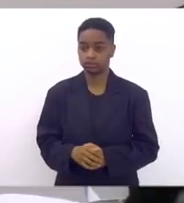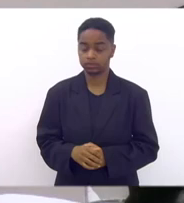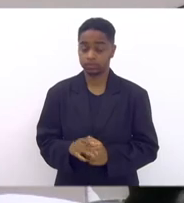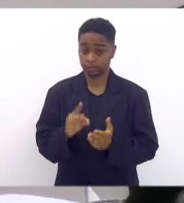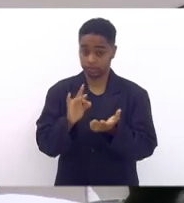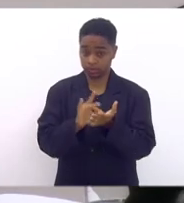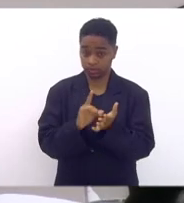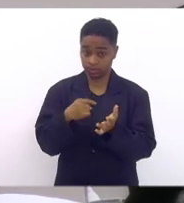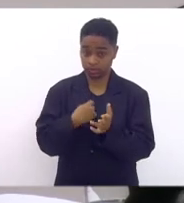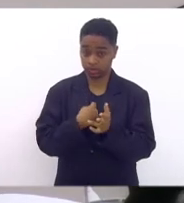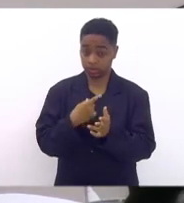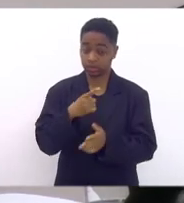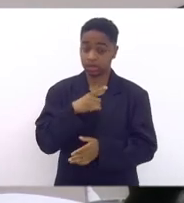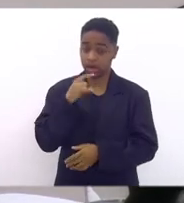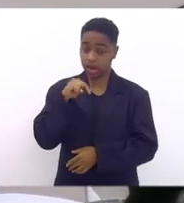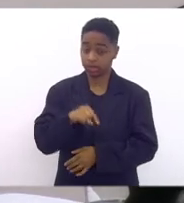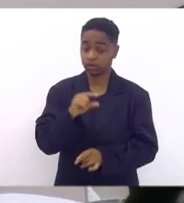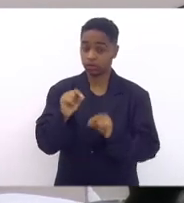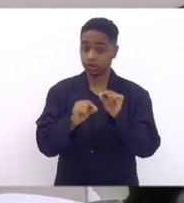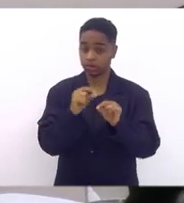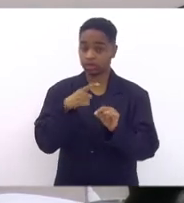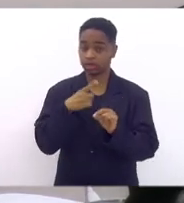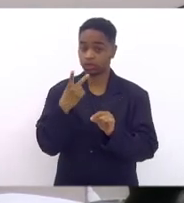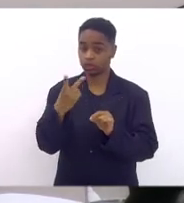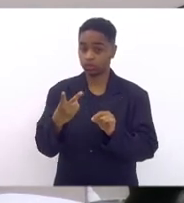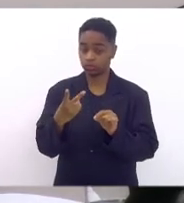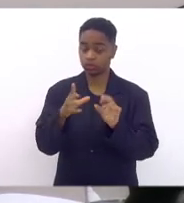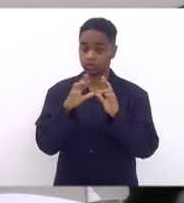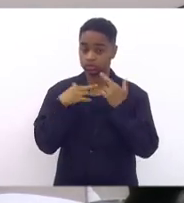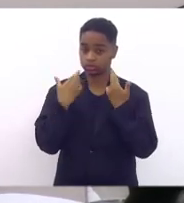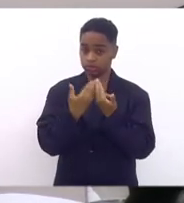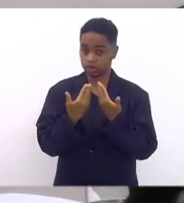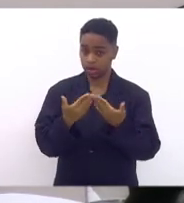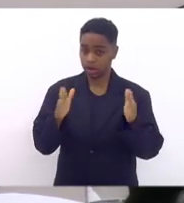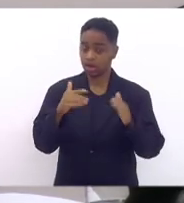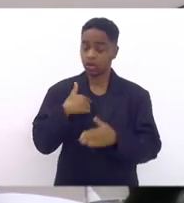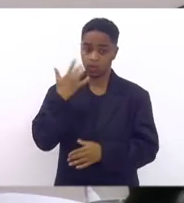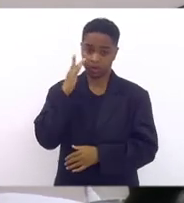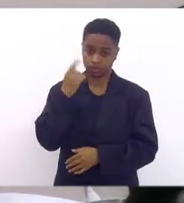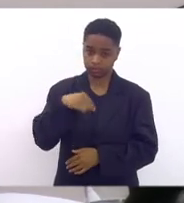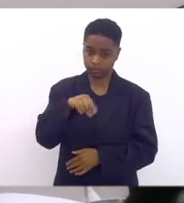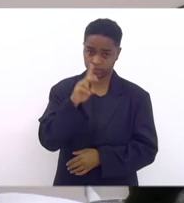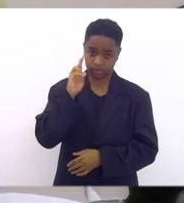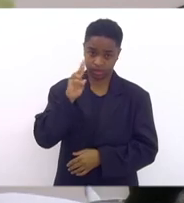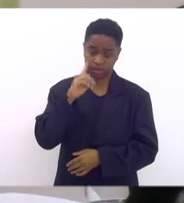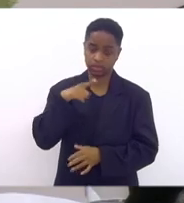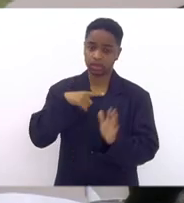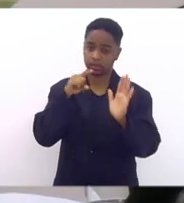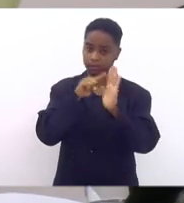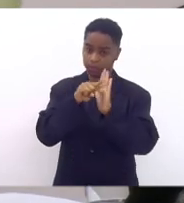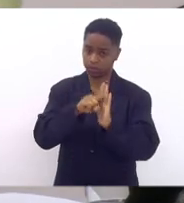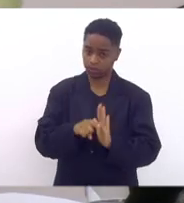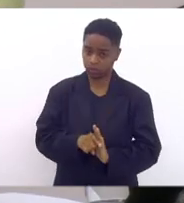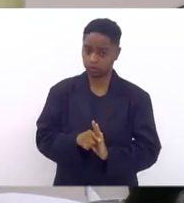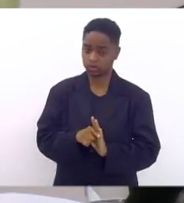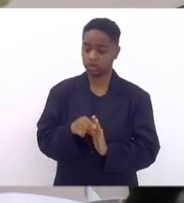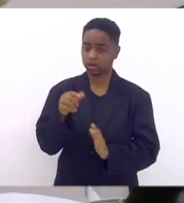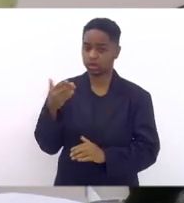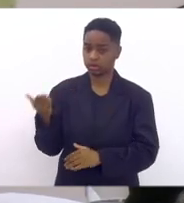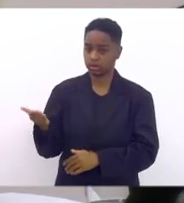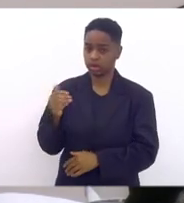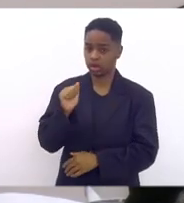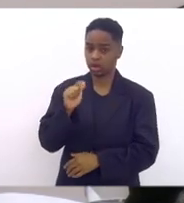na CPI foi das duas últimas audiências públicas que eu acho que os deputados aqui devem se Recordar quando foi feito pergunta para Almirante né